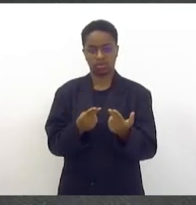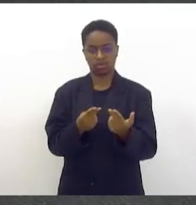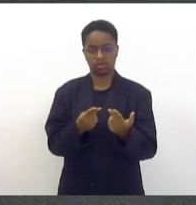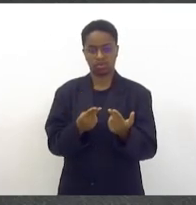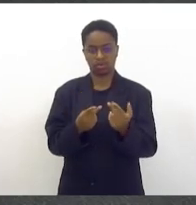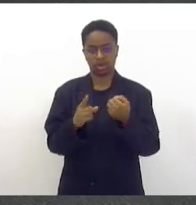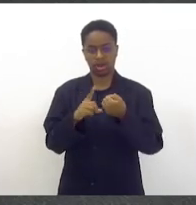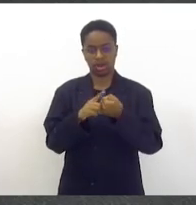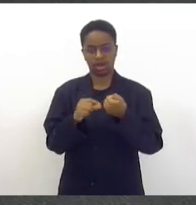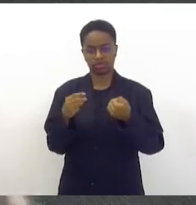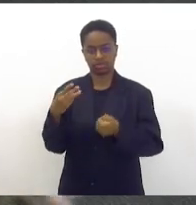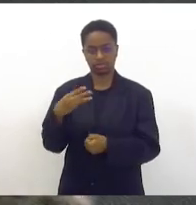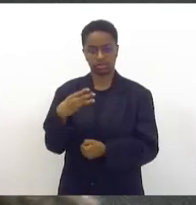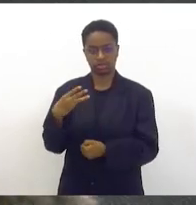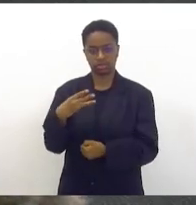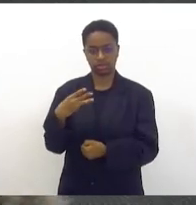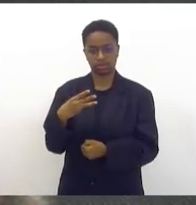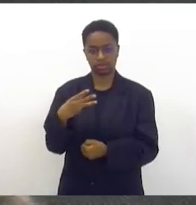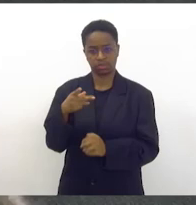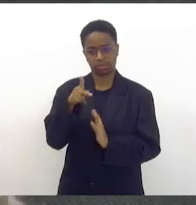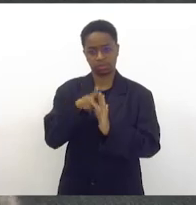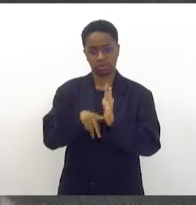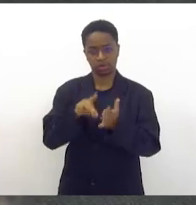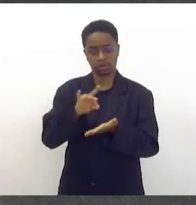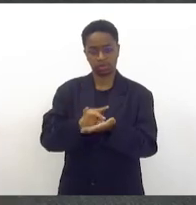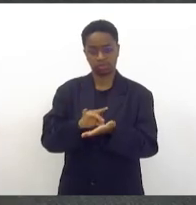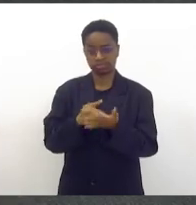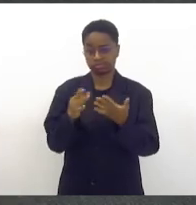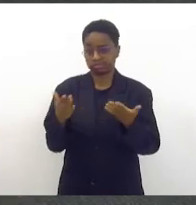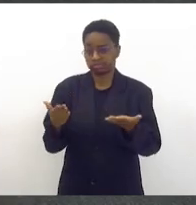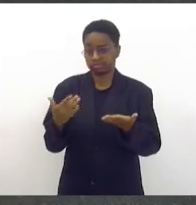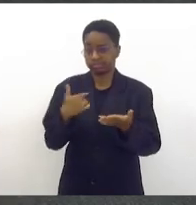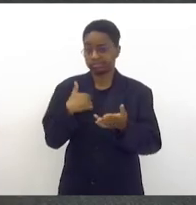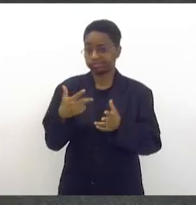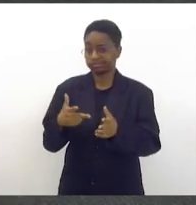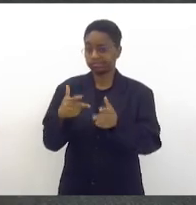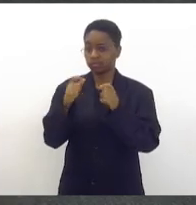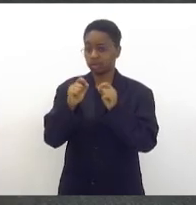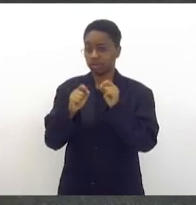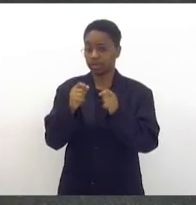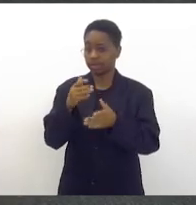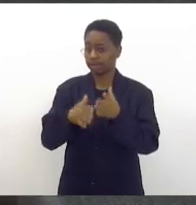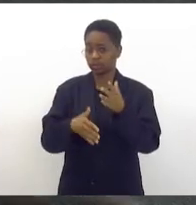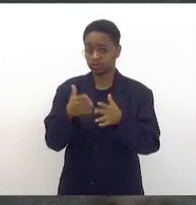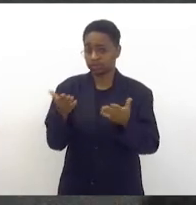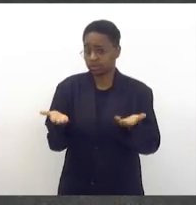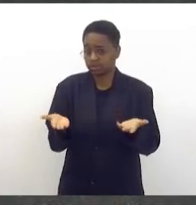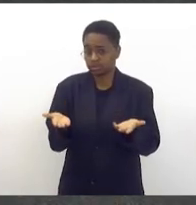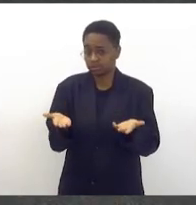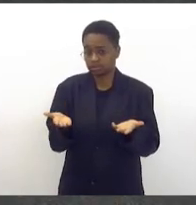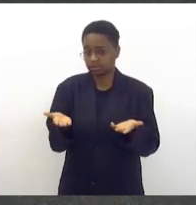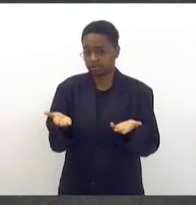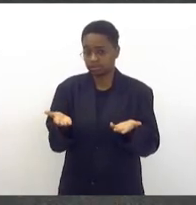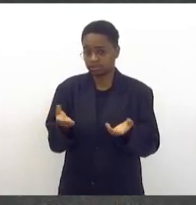ao artigo 3º do projeto original. Então, no meu entendimento, ela está prejudicada.